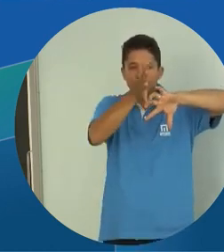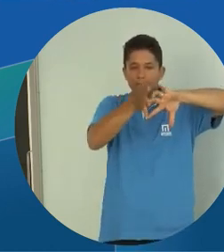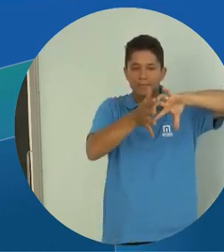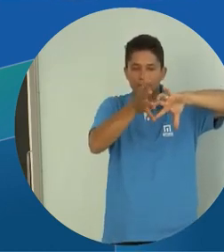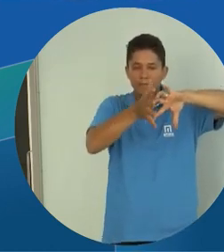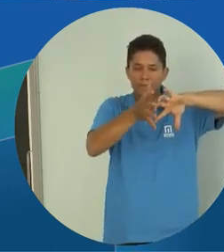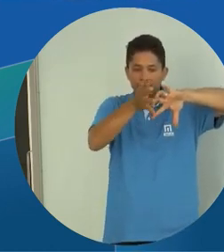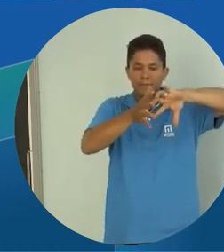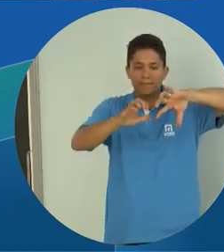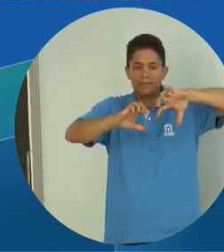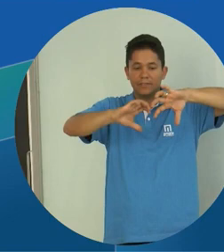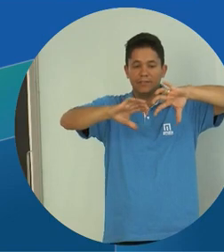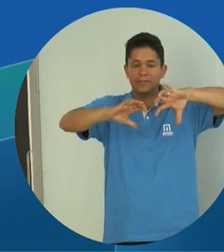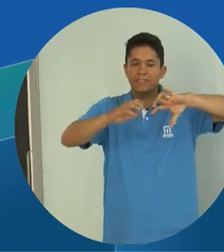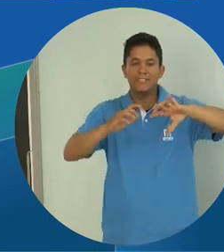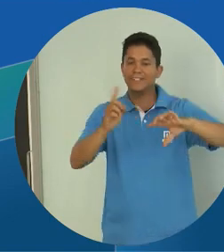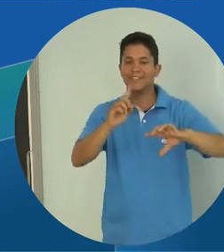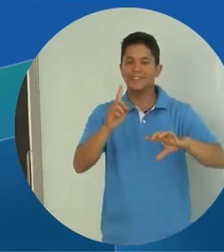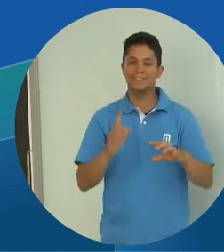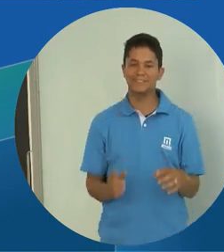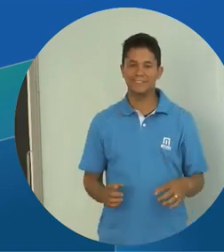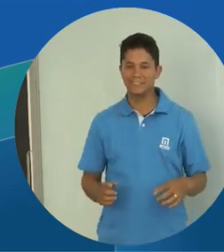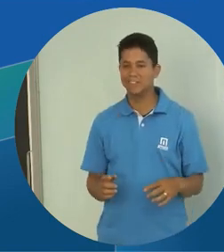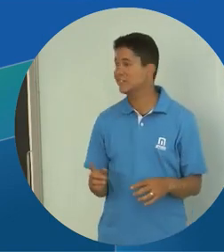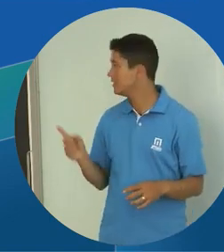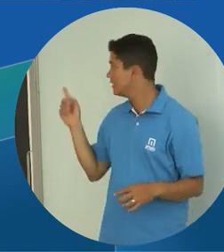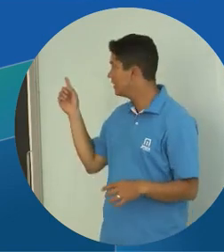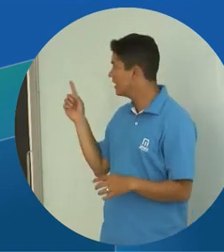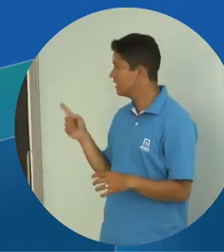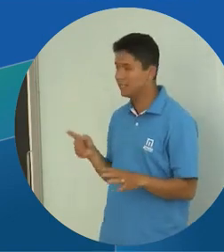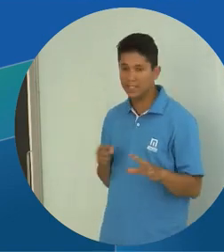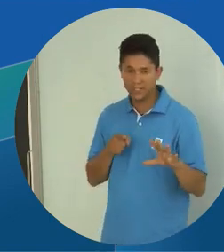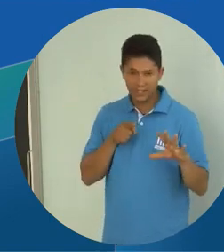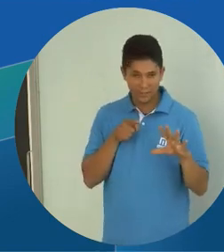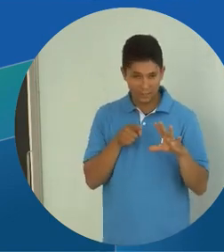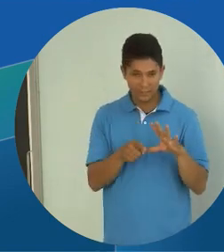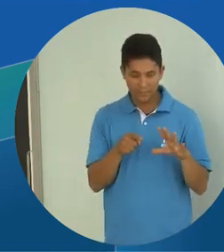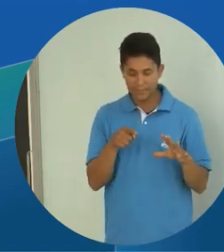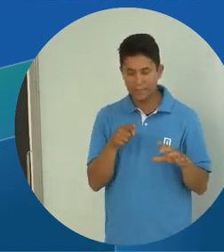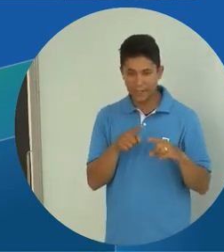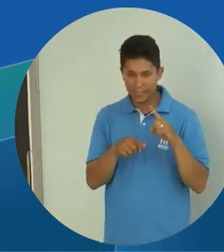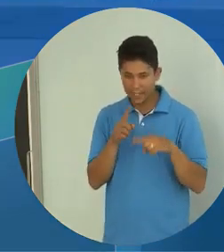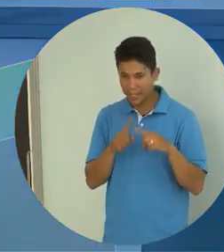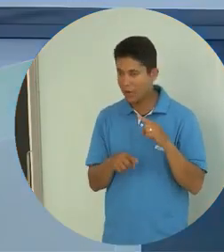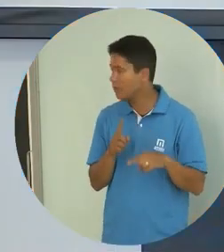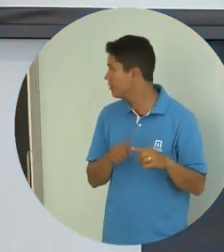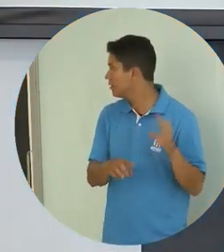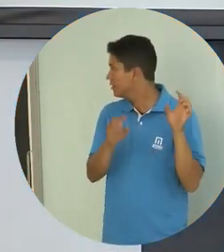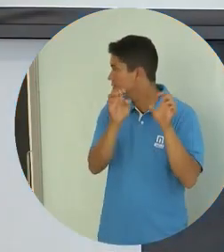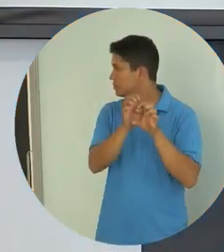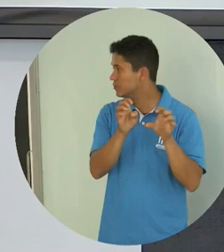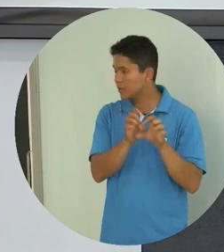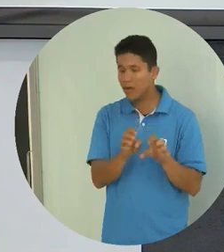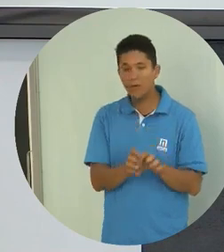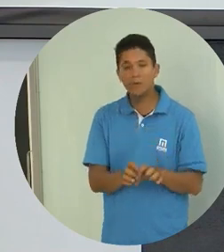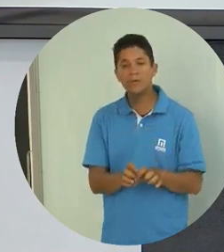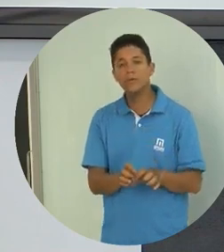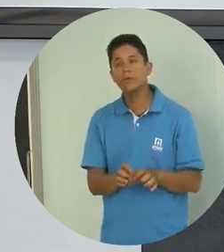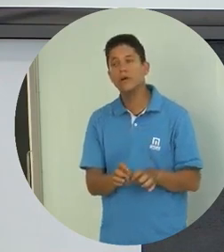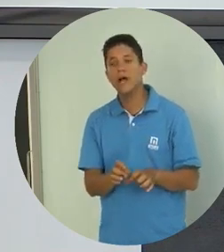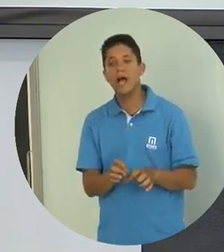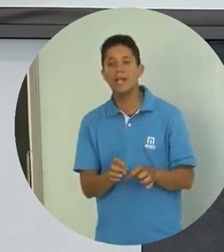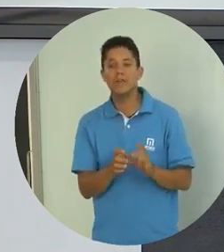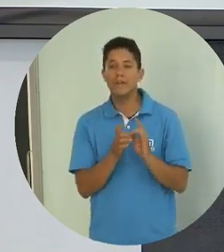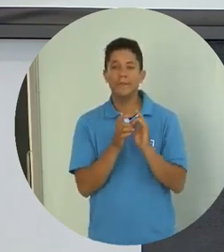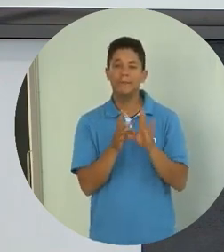trincas. Né, se você injetar um material estrutural aqui, não vai permitir o trabalho da junta e